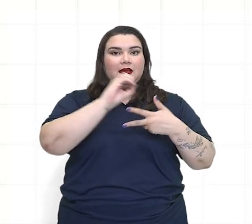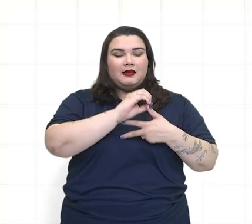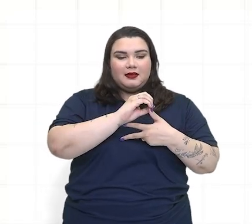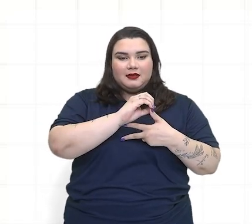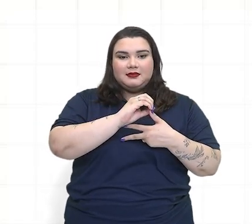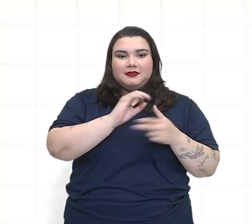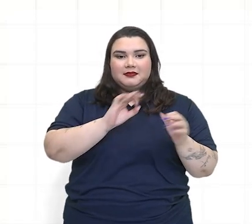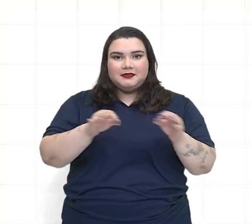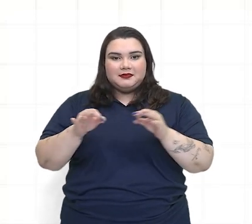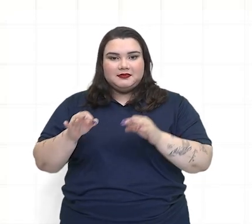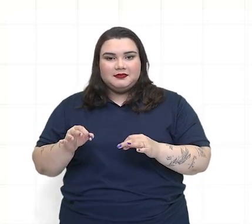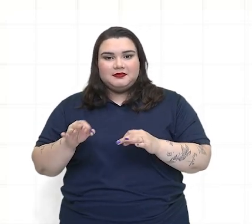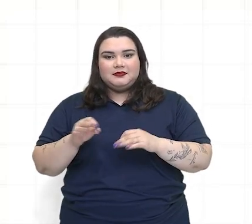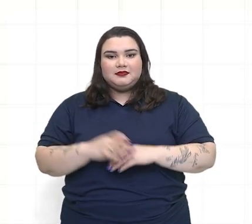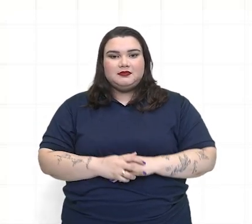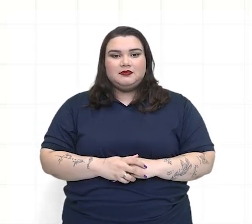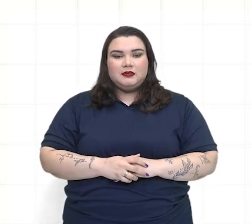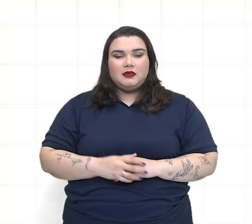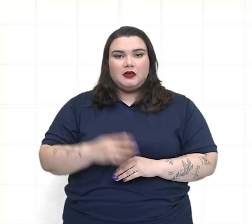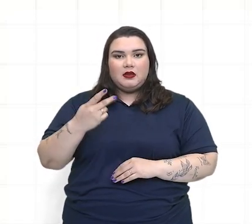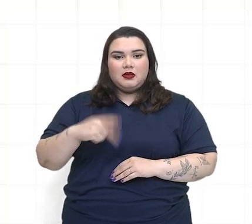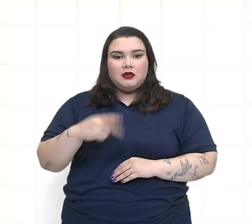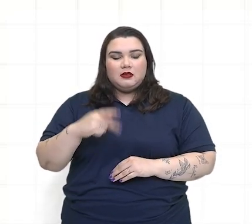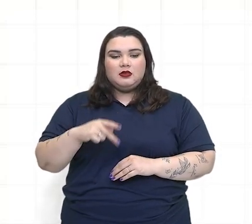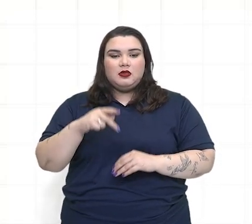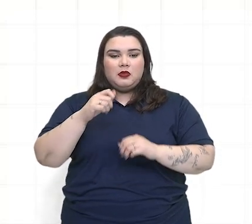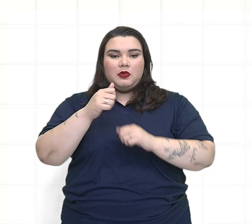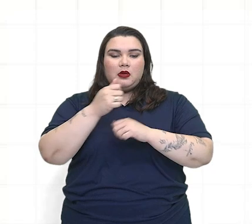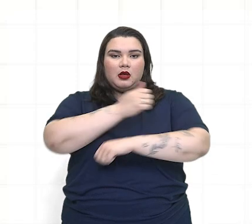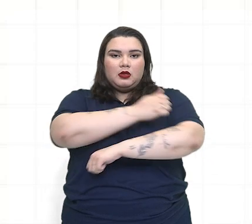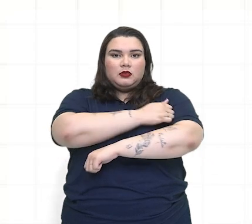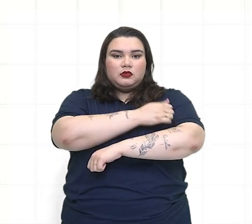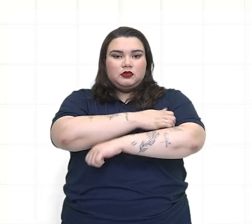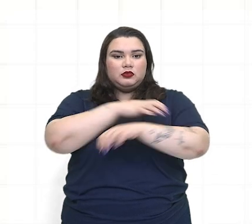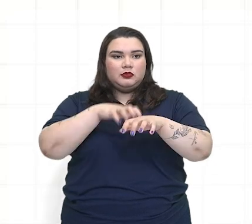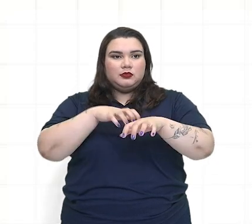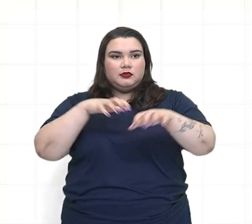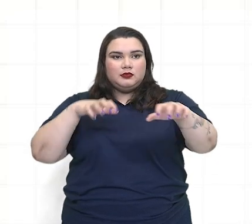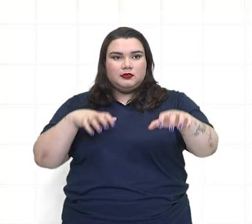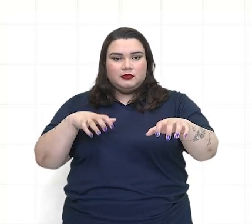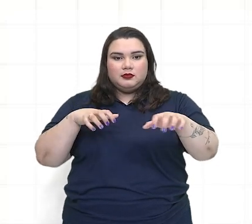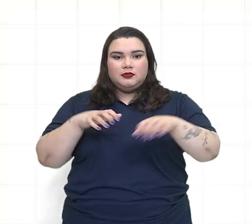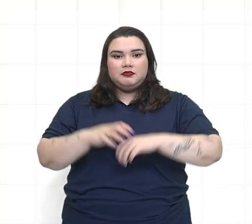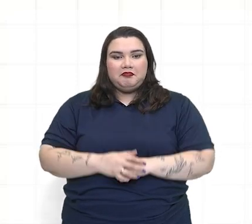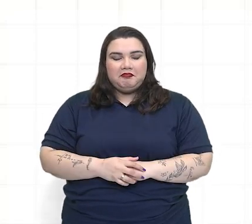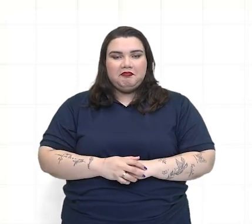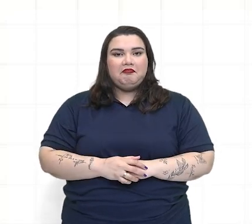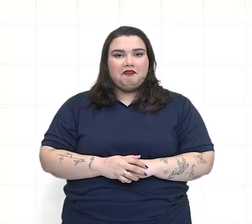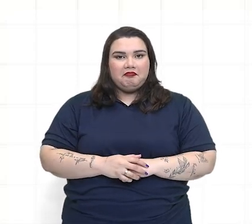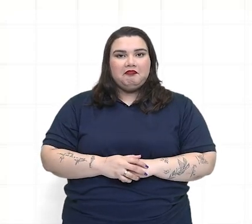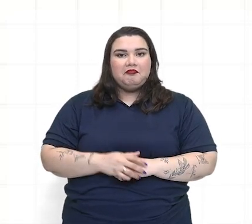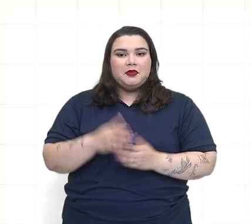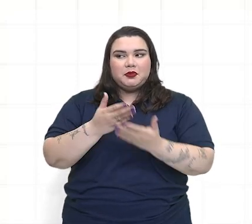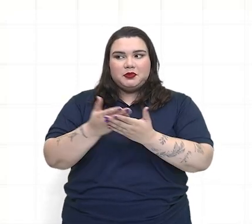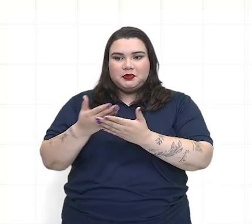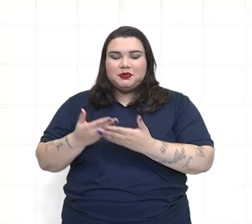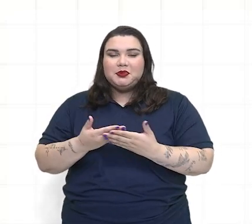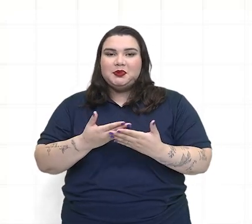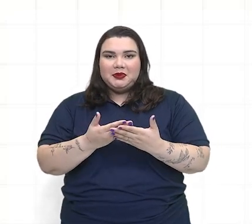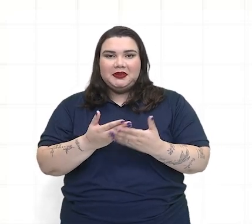aqui, ensino tecnológico, né, mediado por tecnologia aqui do Amazonas, pega pesado. Olha